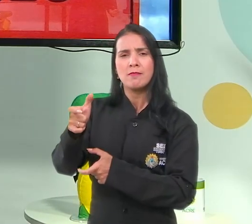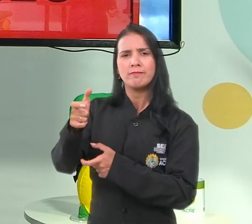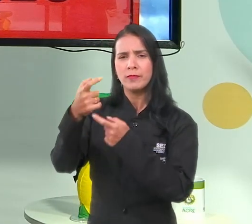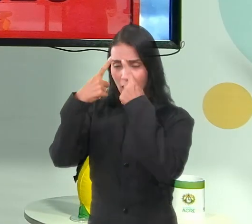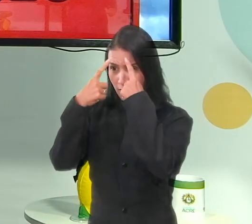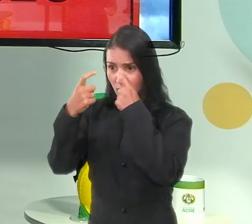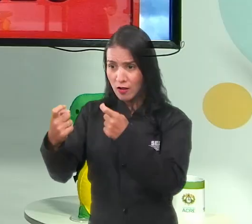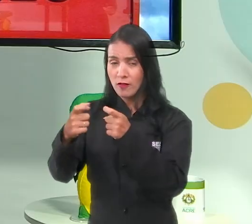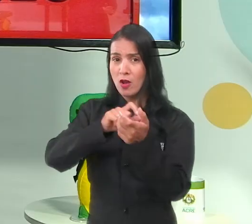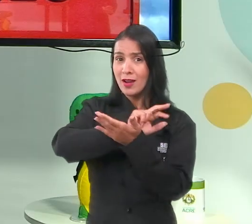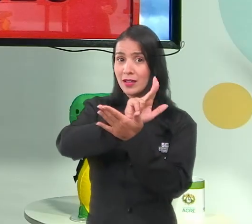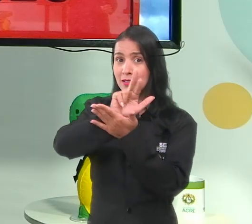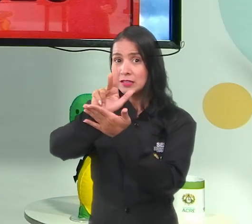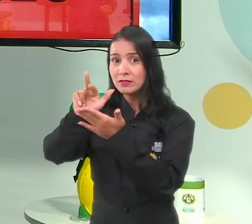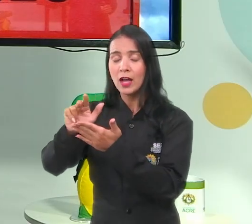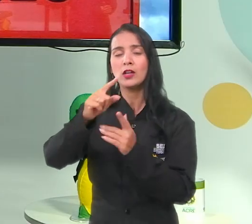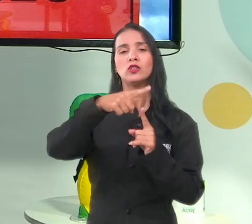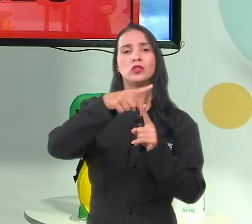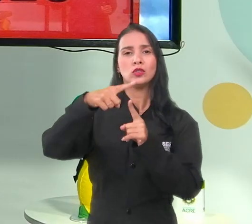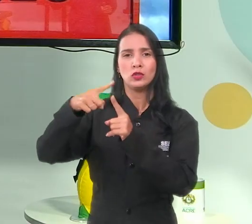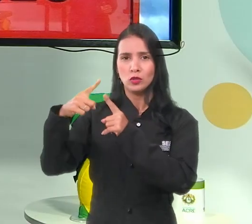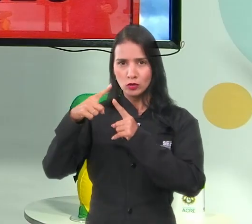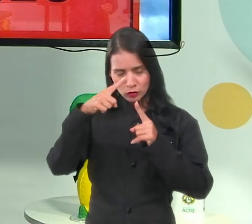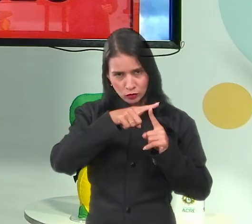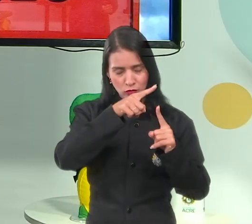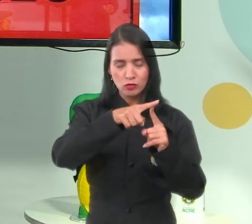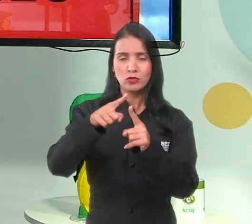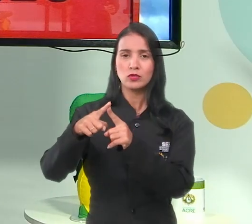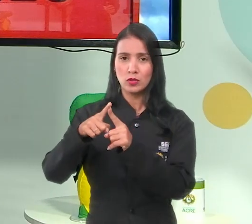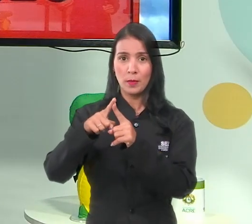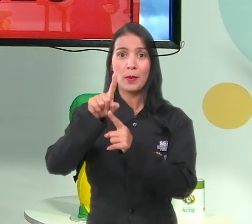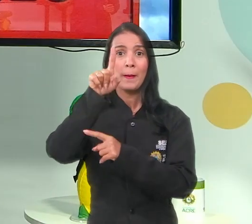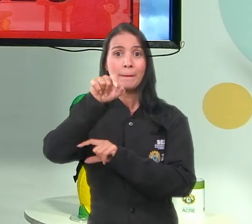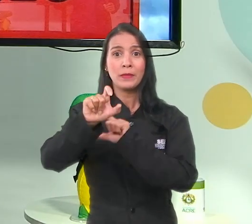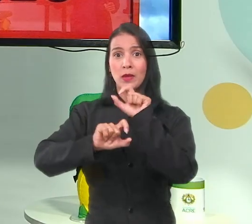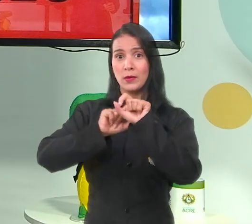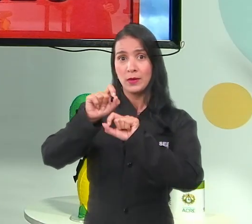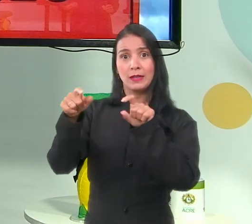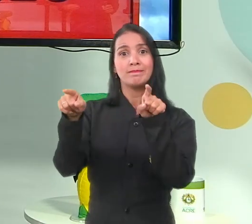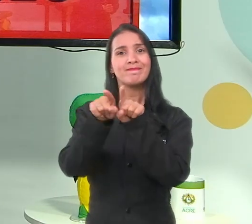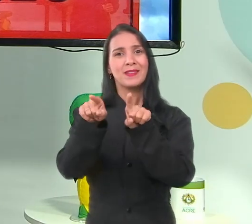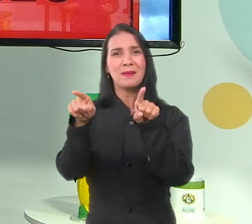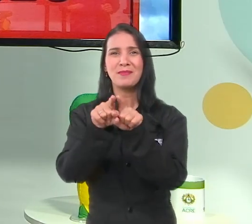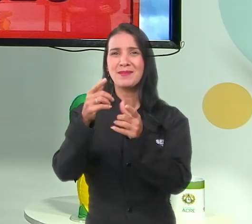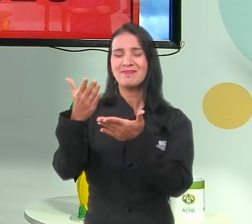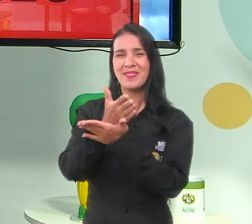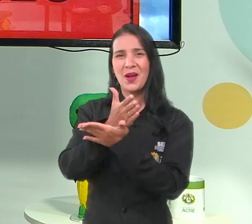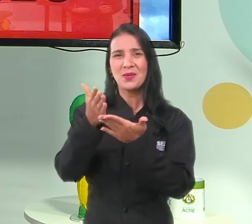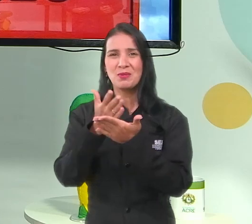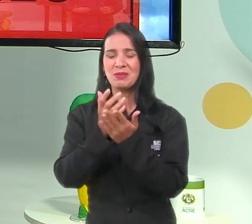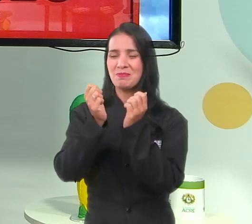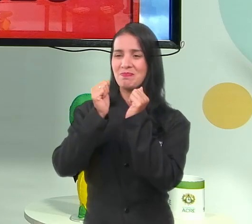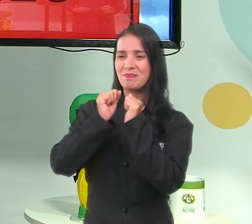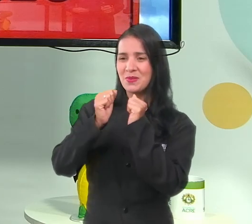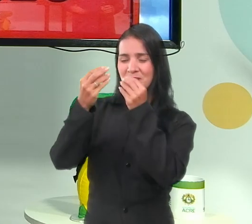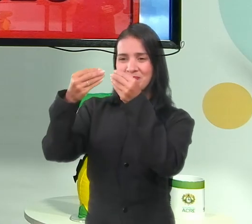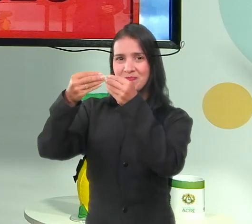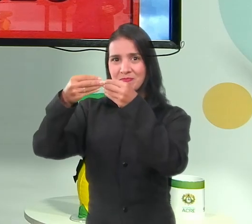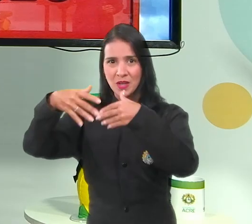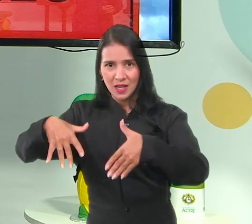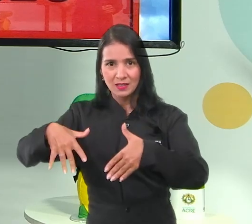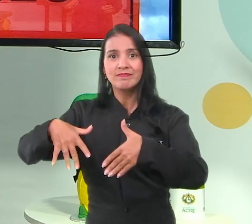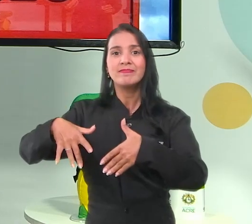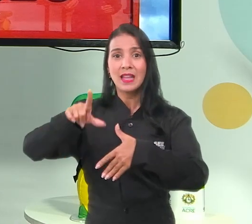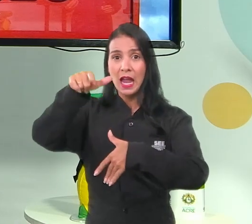são situações variadas e algumas situações dessas acabam sendo classificadas